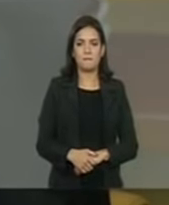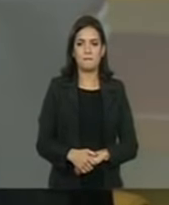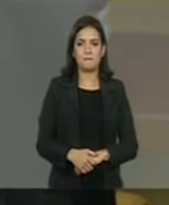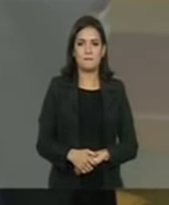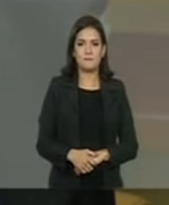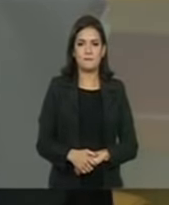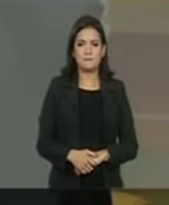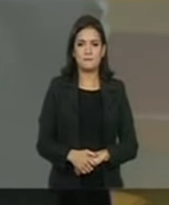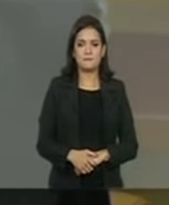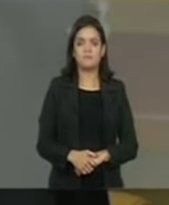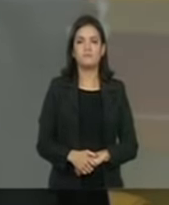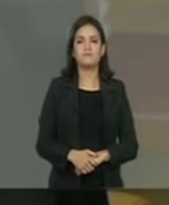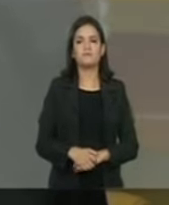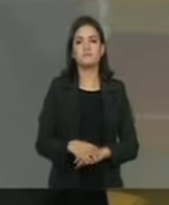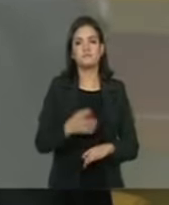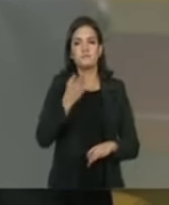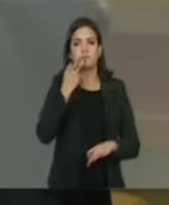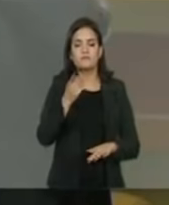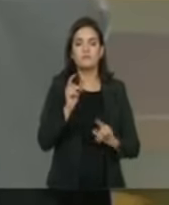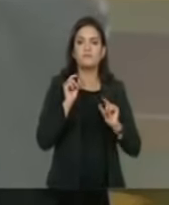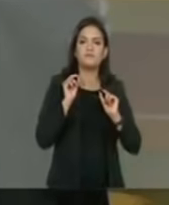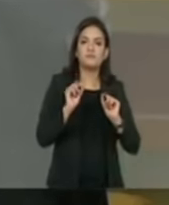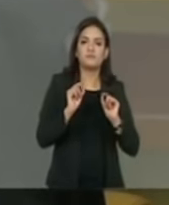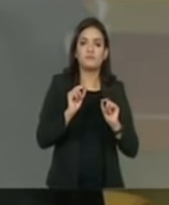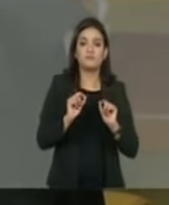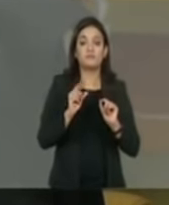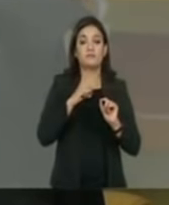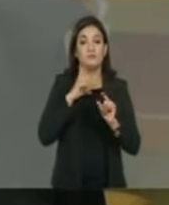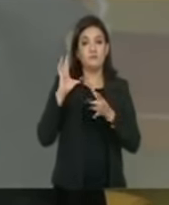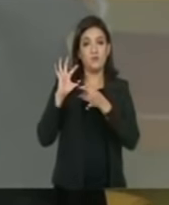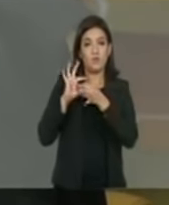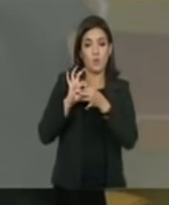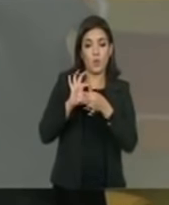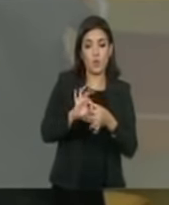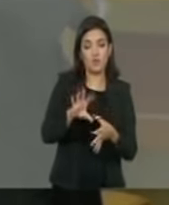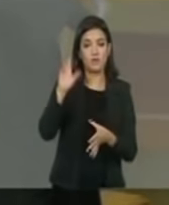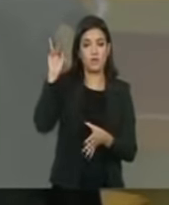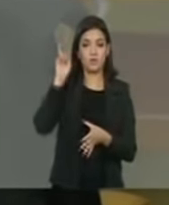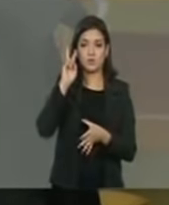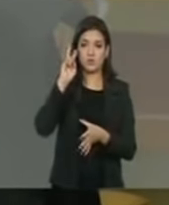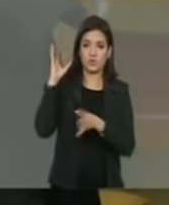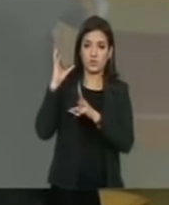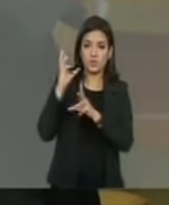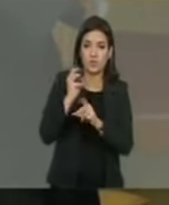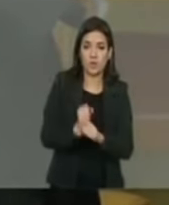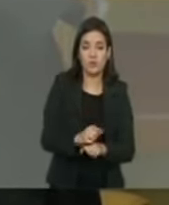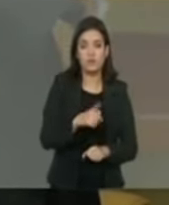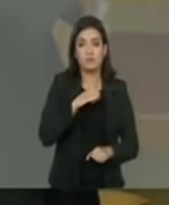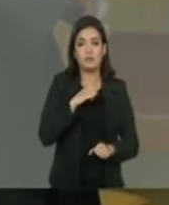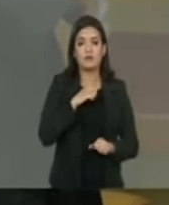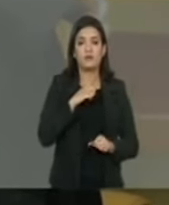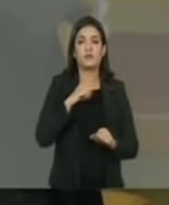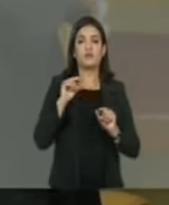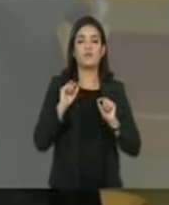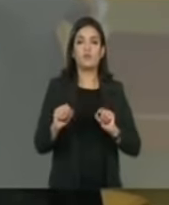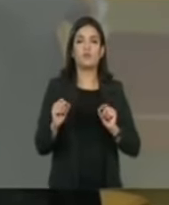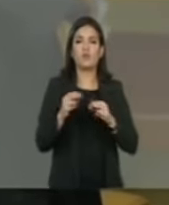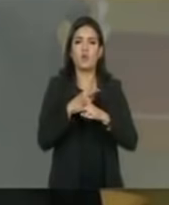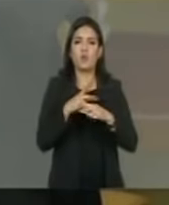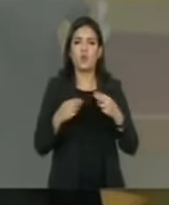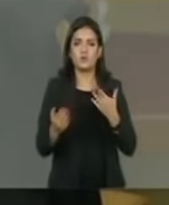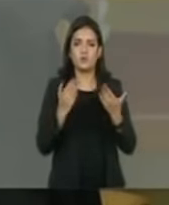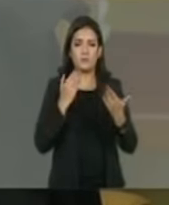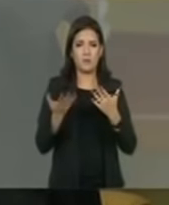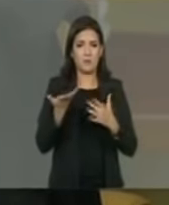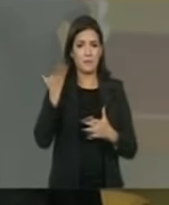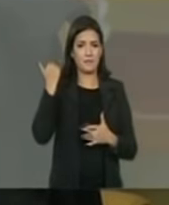histórico que justificou em nosso processo político a ruptura com paradigmas autocráticos do passado e o bad